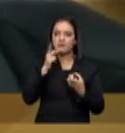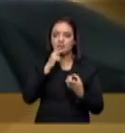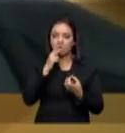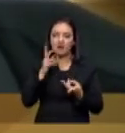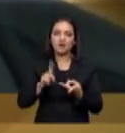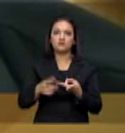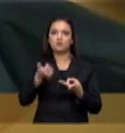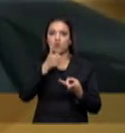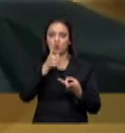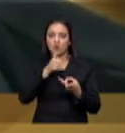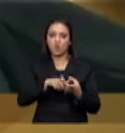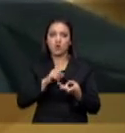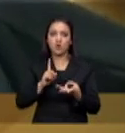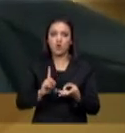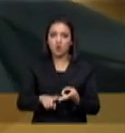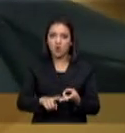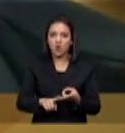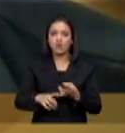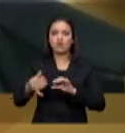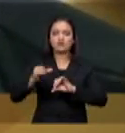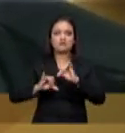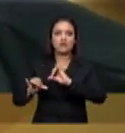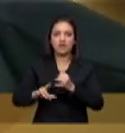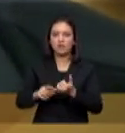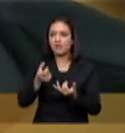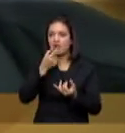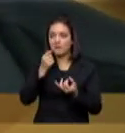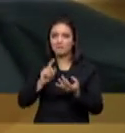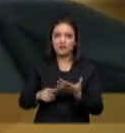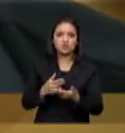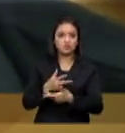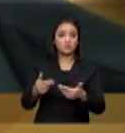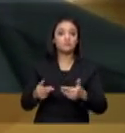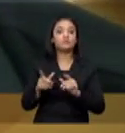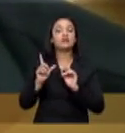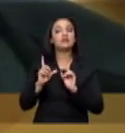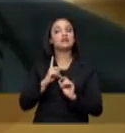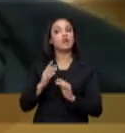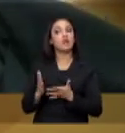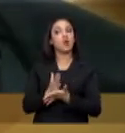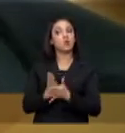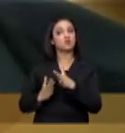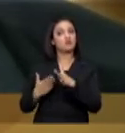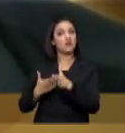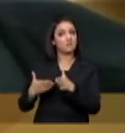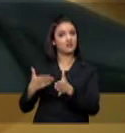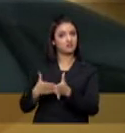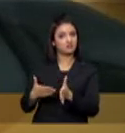alcoólicas, agrotóxicos, medicamentos e terapias, estará sujeita a restrições legais,